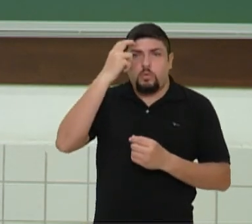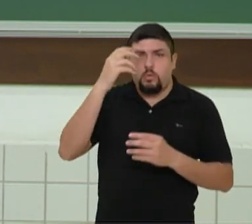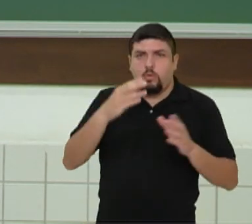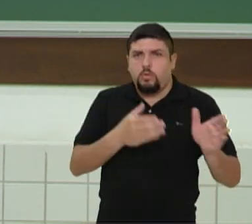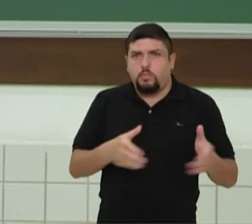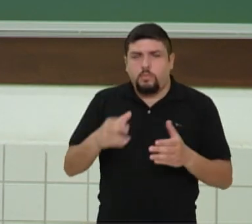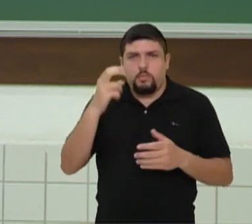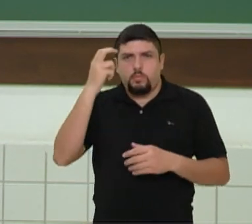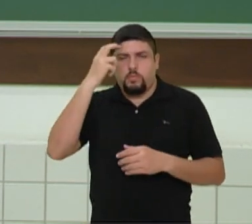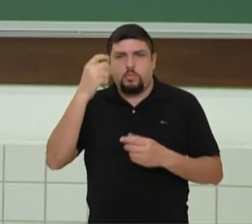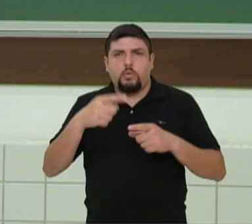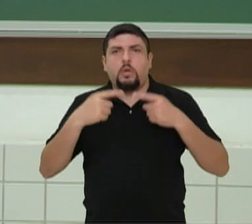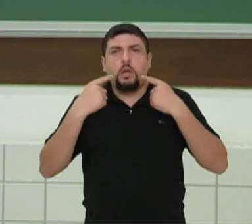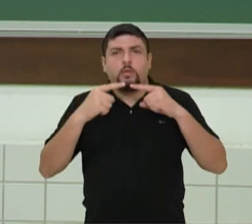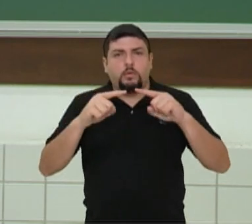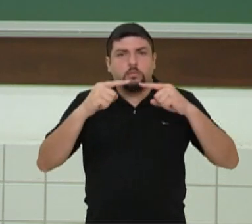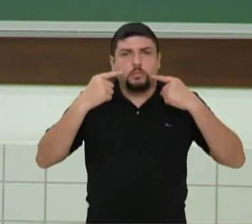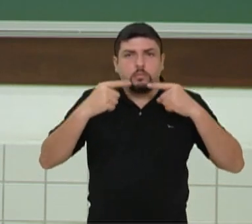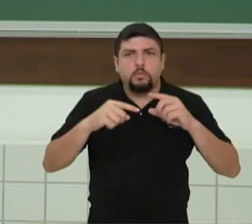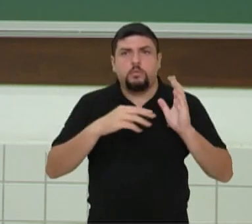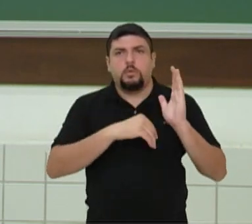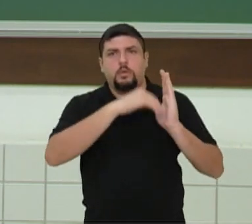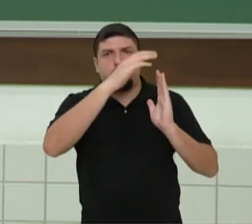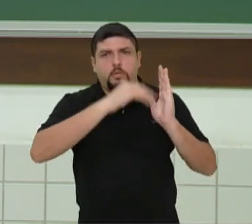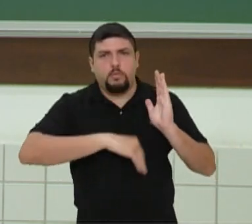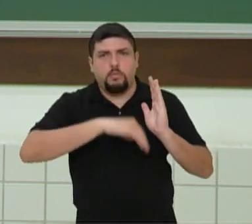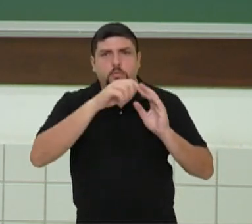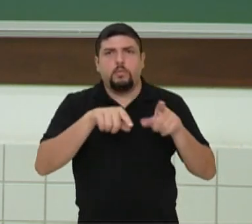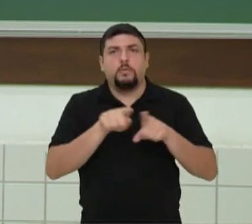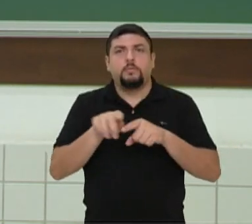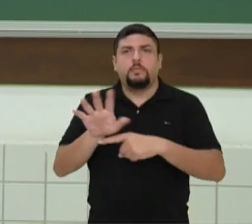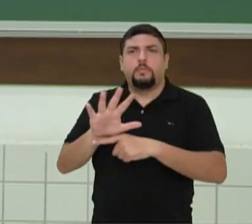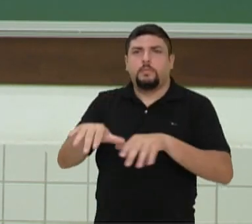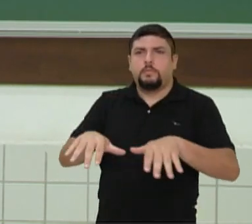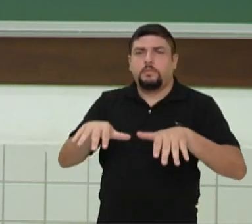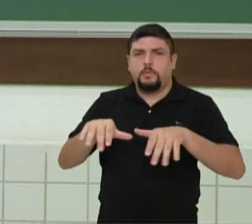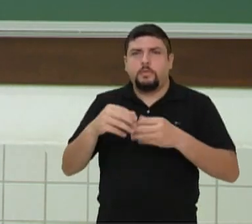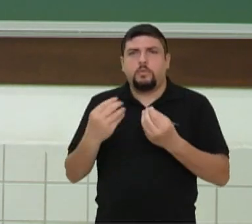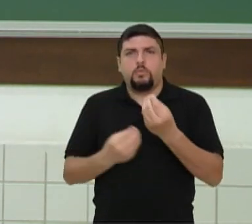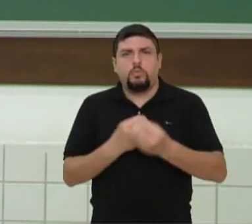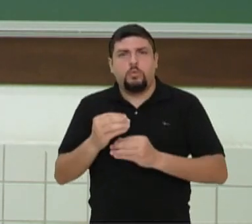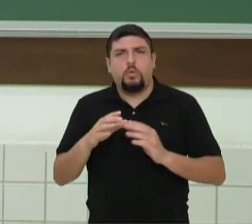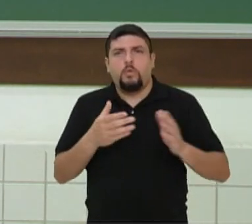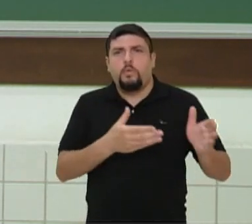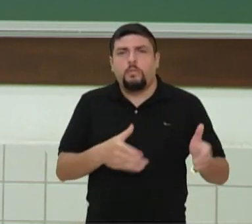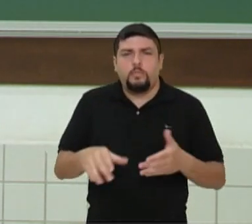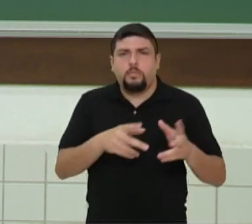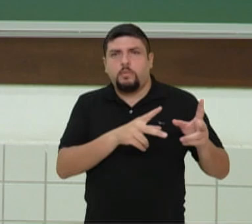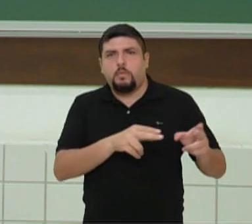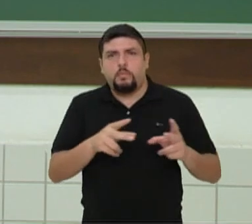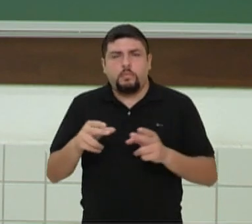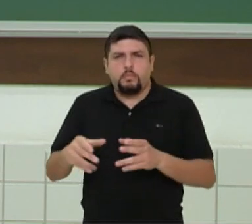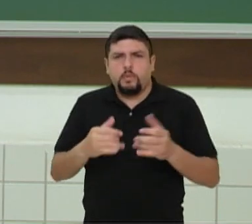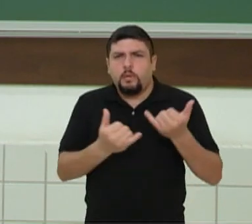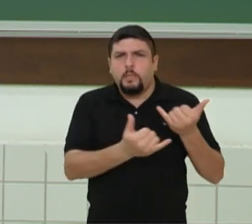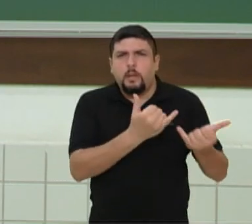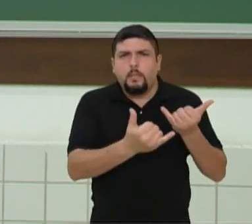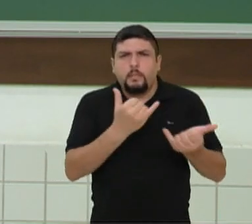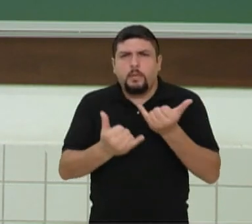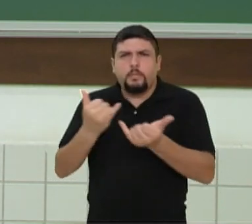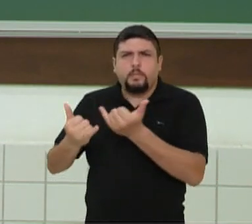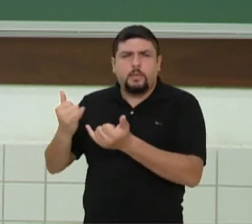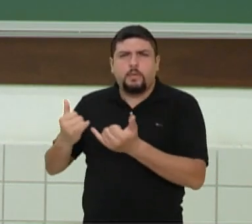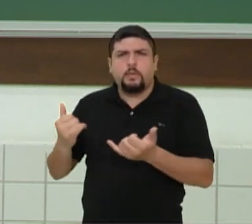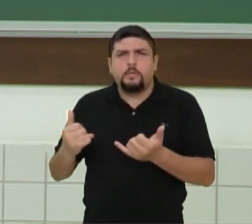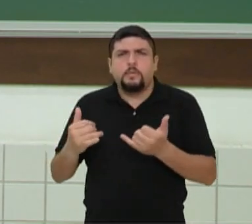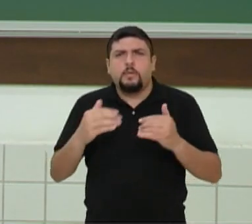cultural, à música, à pintura e ao cinema. Produção em série, tudo igualzinho, tudo muito parecido, e em larga escala